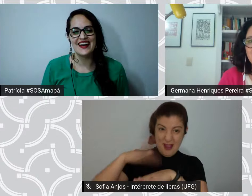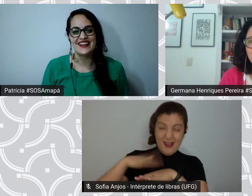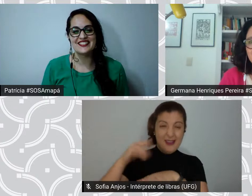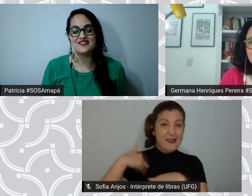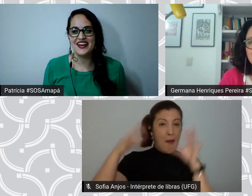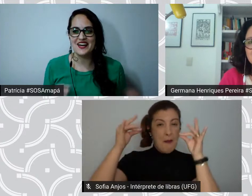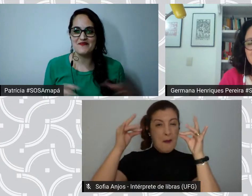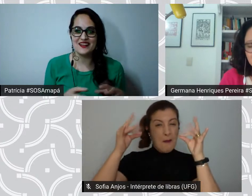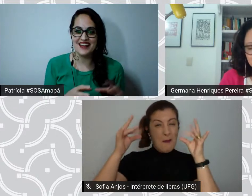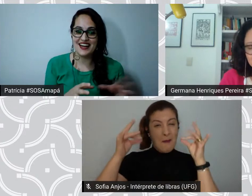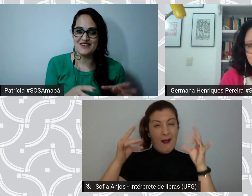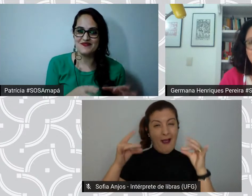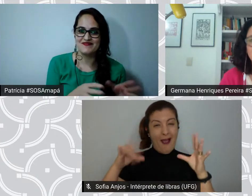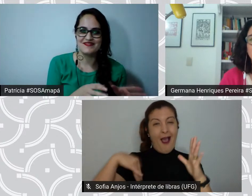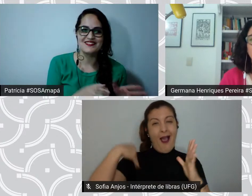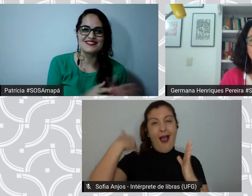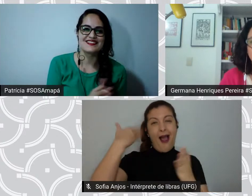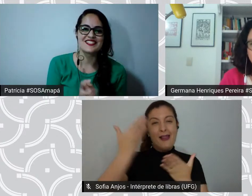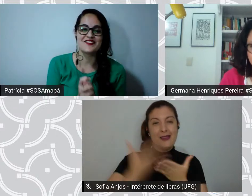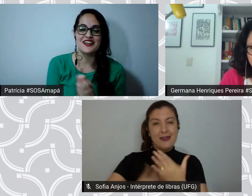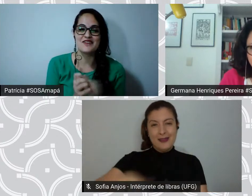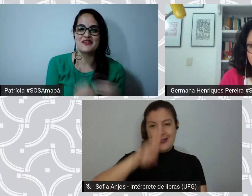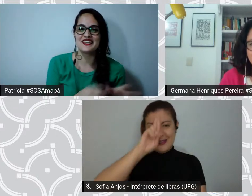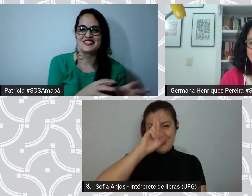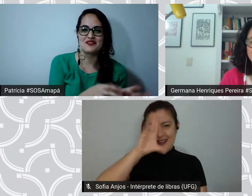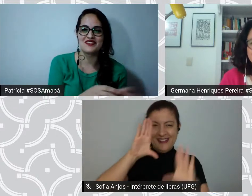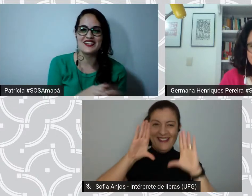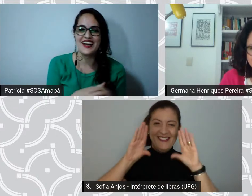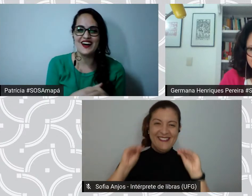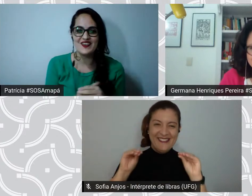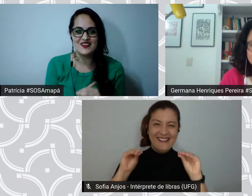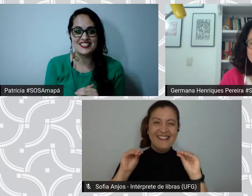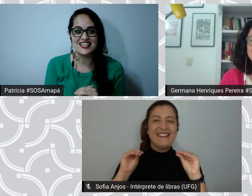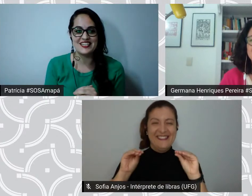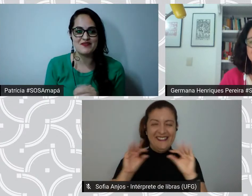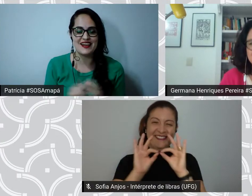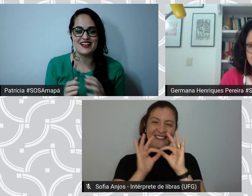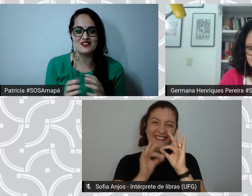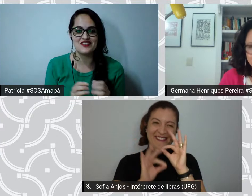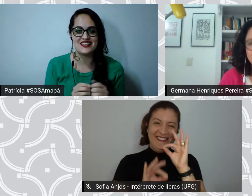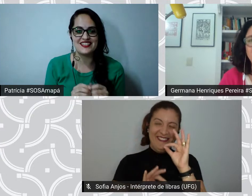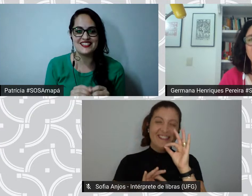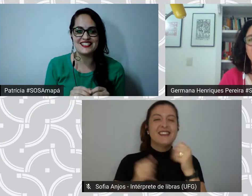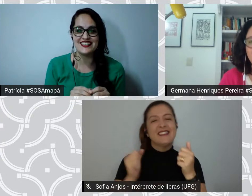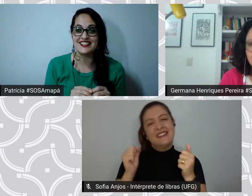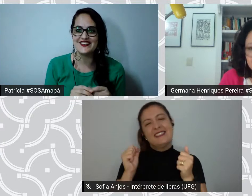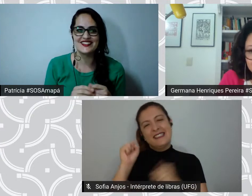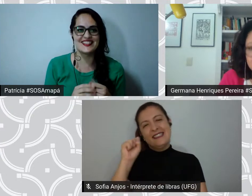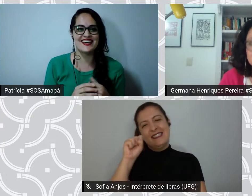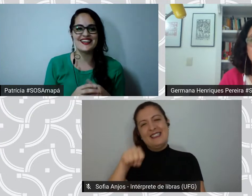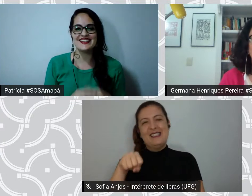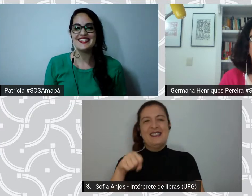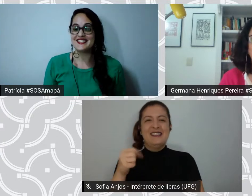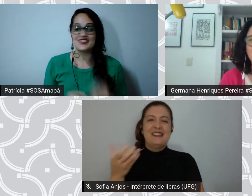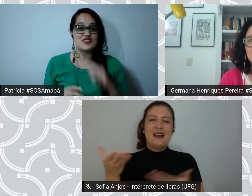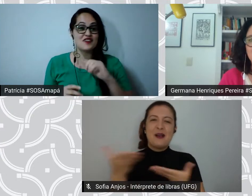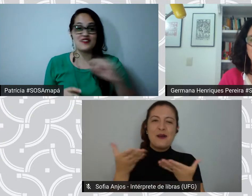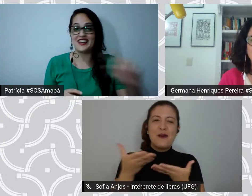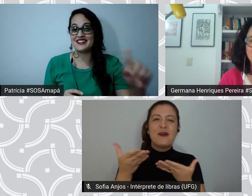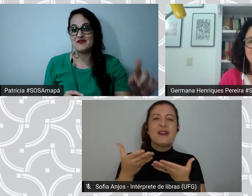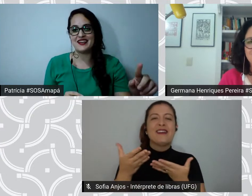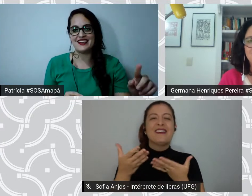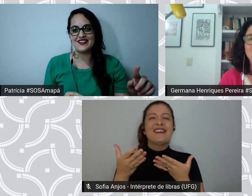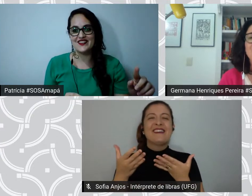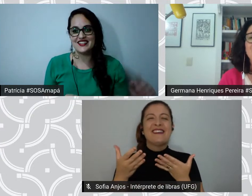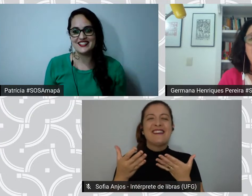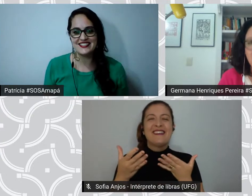Então, a gente vai né? A gente vai caminhando para o final. A gente tem que liberar a Sofia e Diego. Isso, né? Senão a gente vai